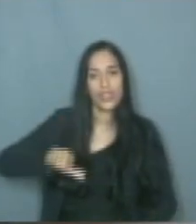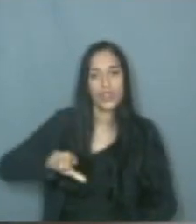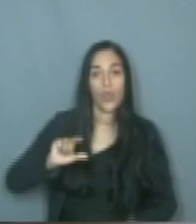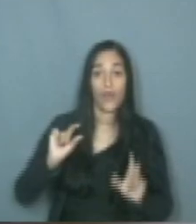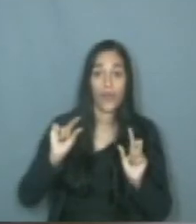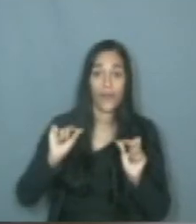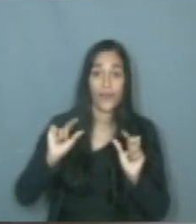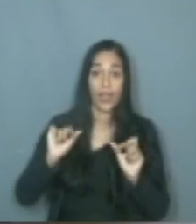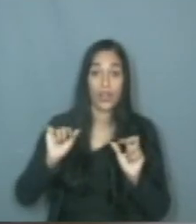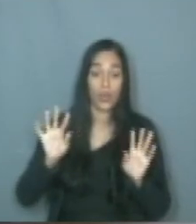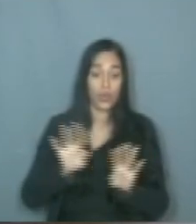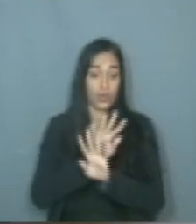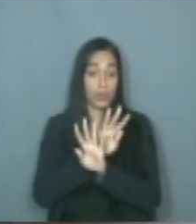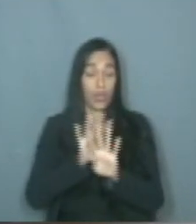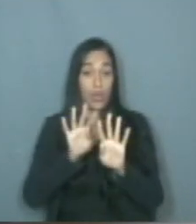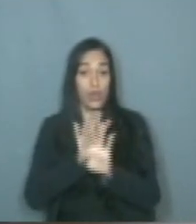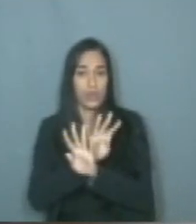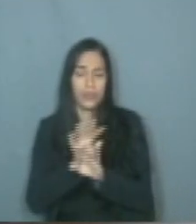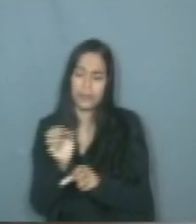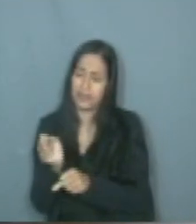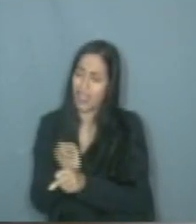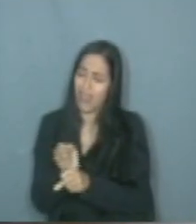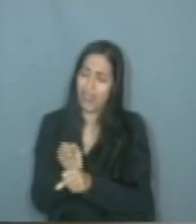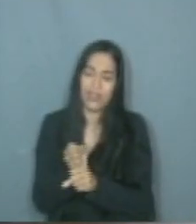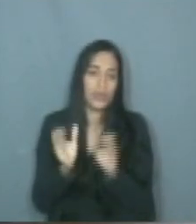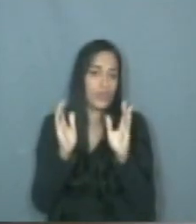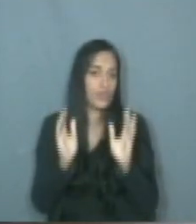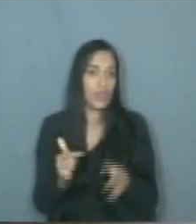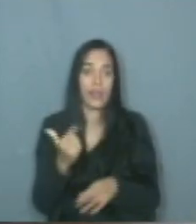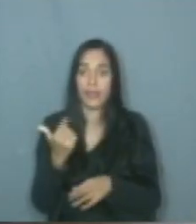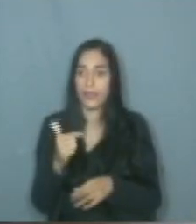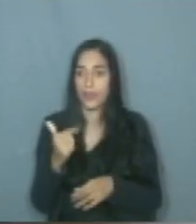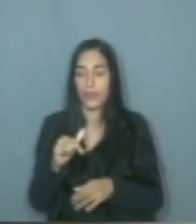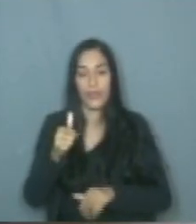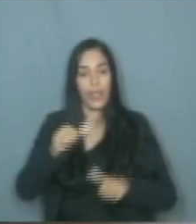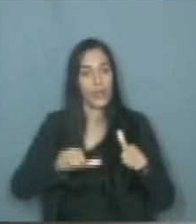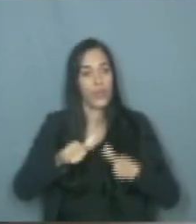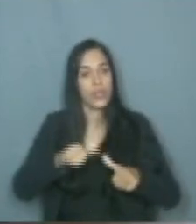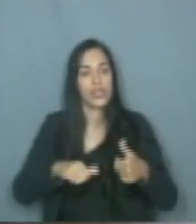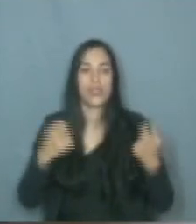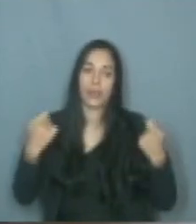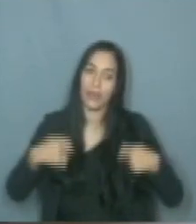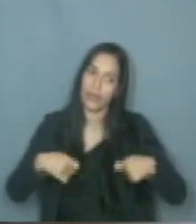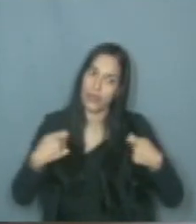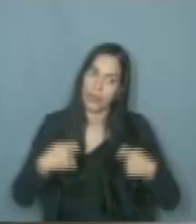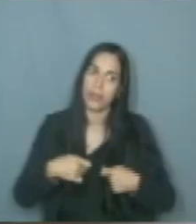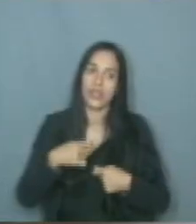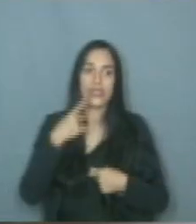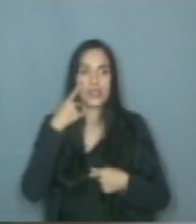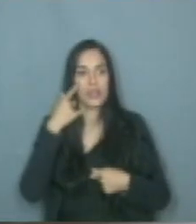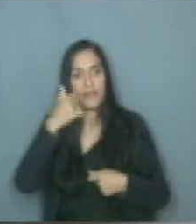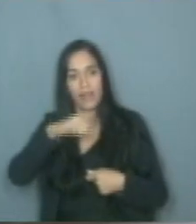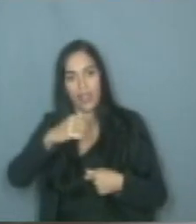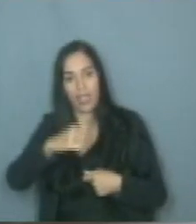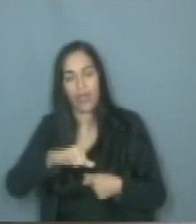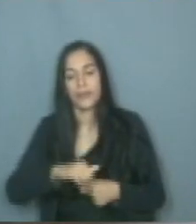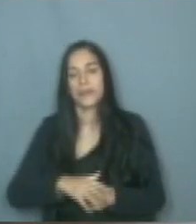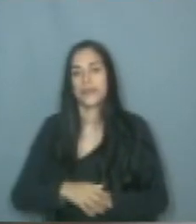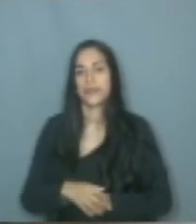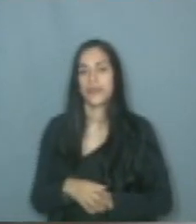totalmente desatualizado. Há muitos anos que ele não sofre atualização. Nós precisamos revisar esse cachê.